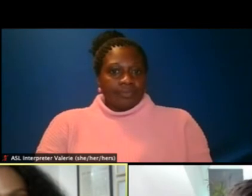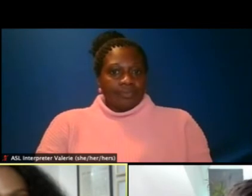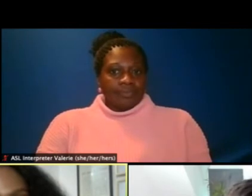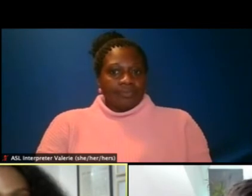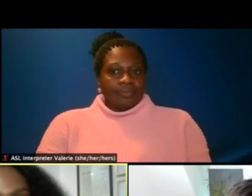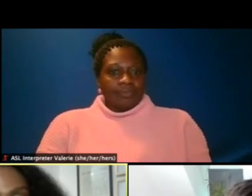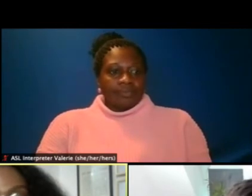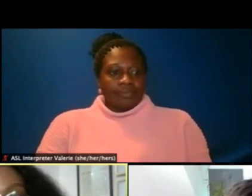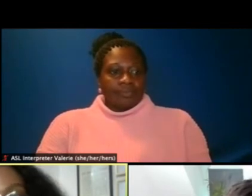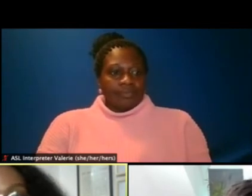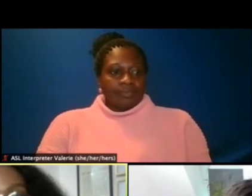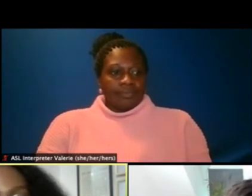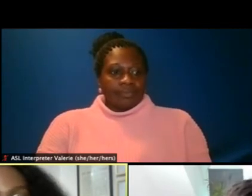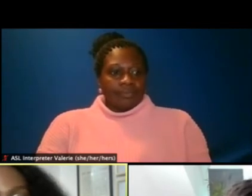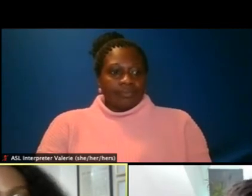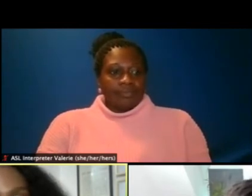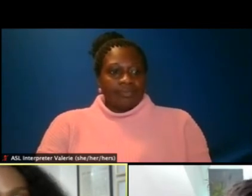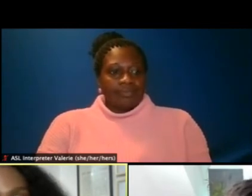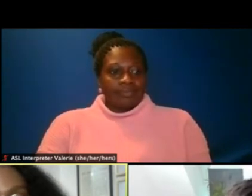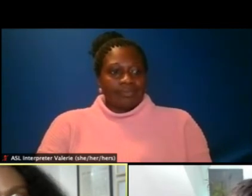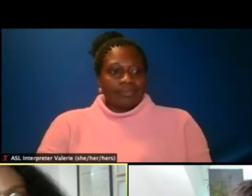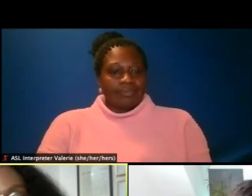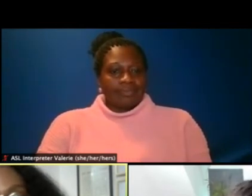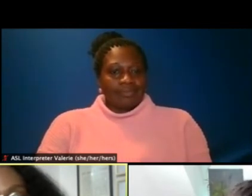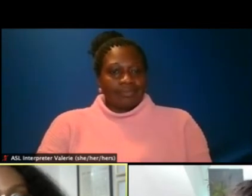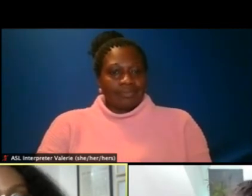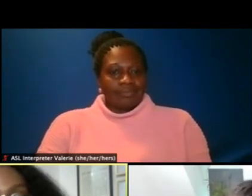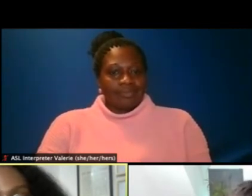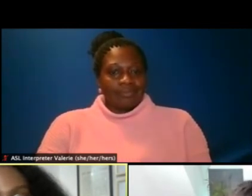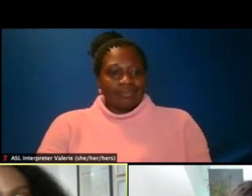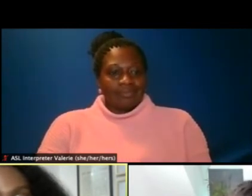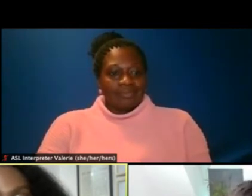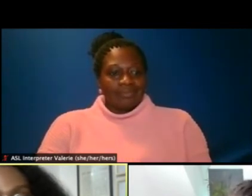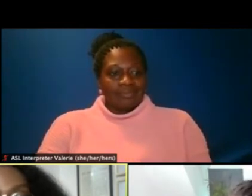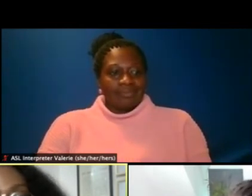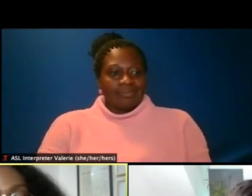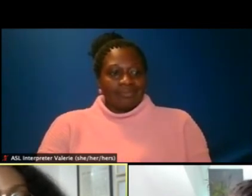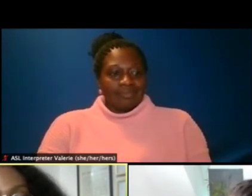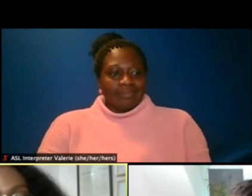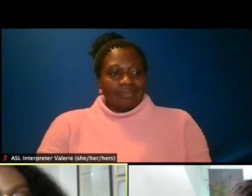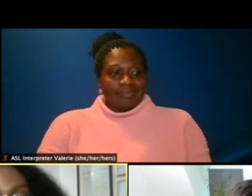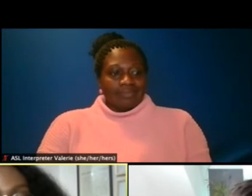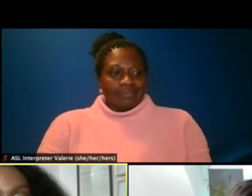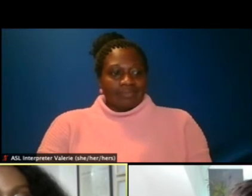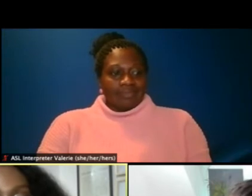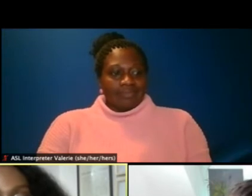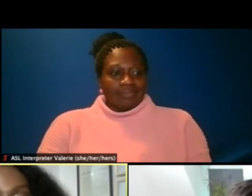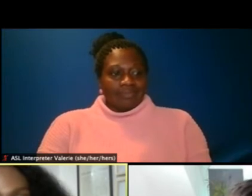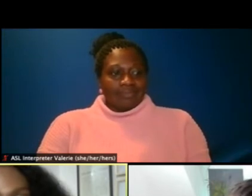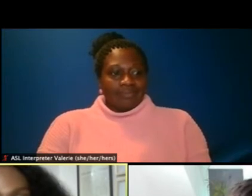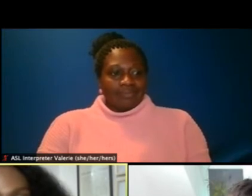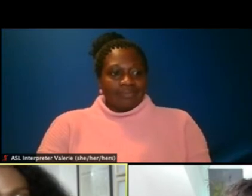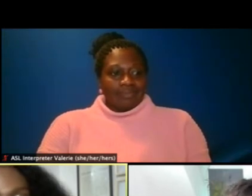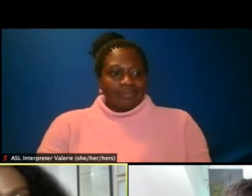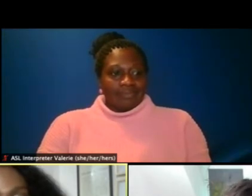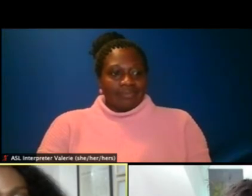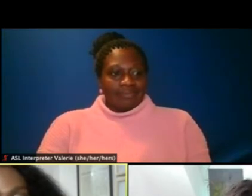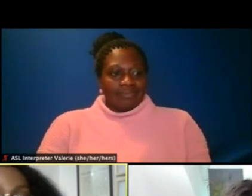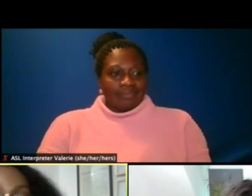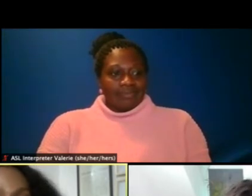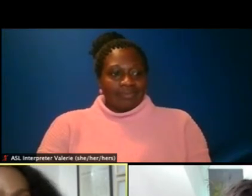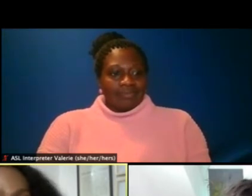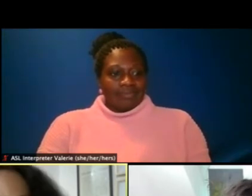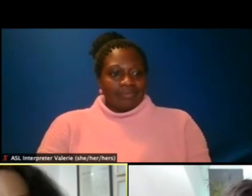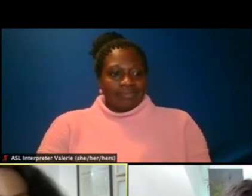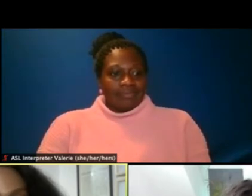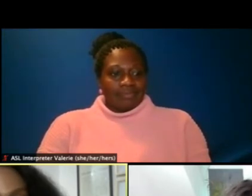nascido na Bahia, mas porque o Brasil realmente está estruturado em cima dessa cultura, dessa